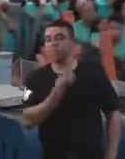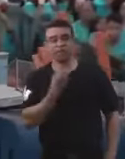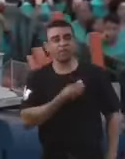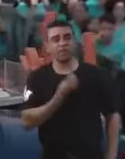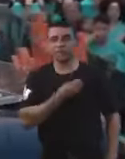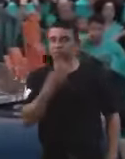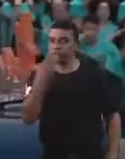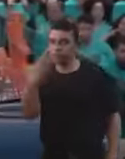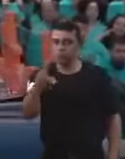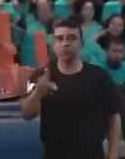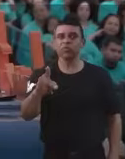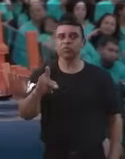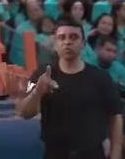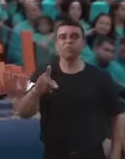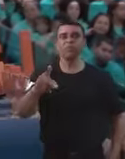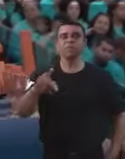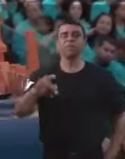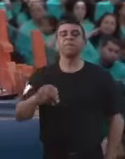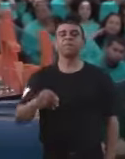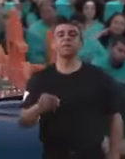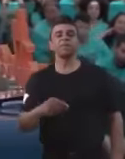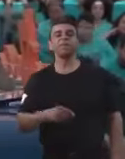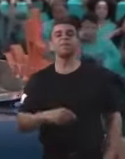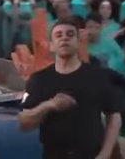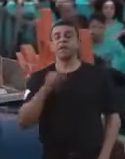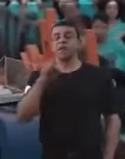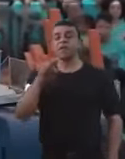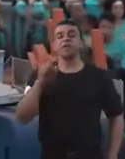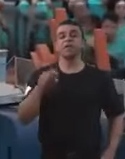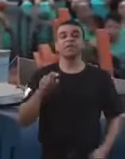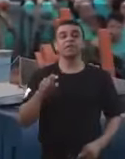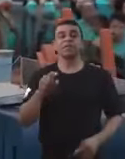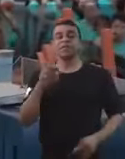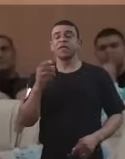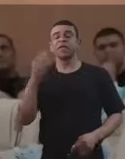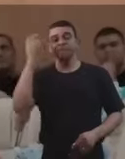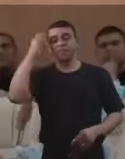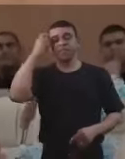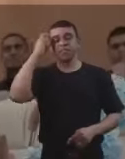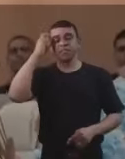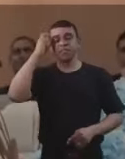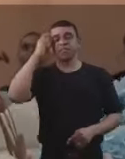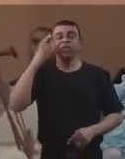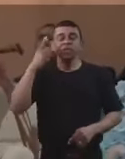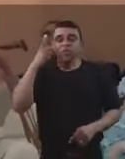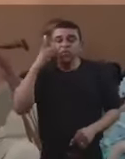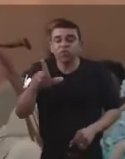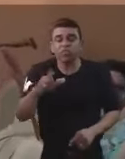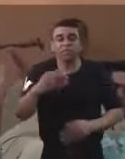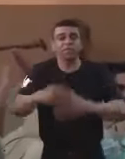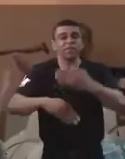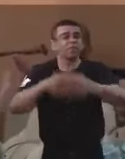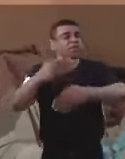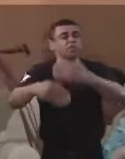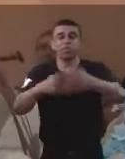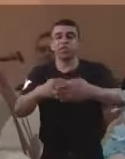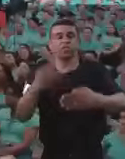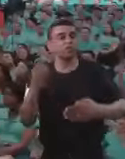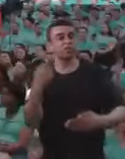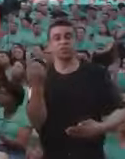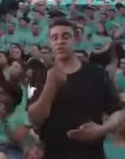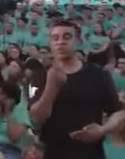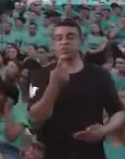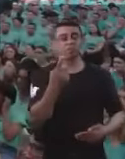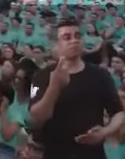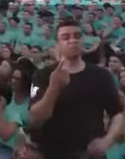e não vão. E Lucas apresenta essa teologia da contenda, essa teologia da confusão. E